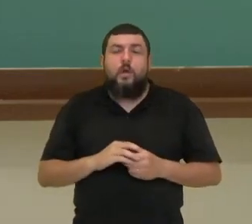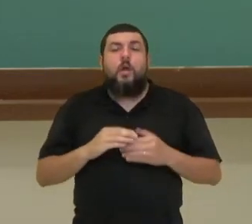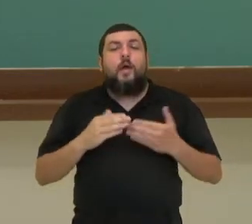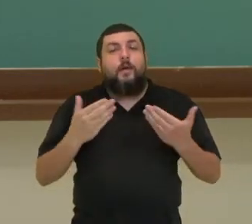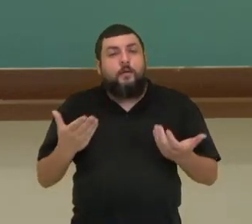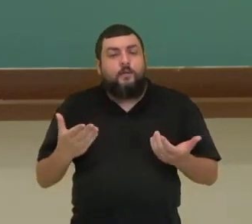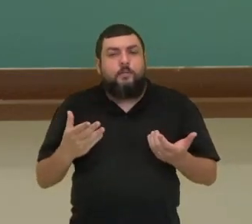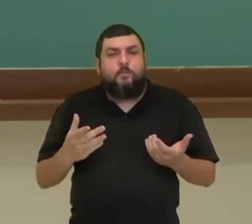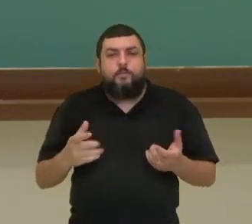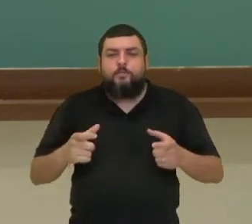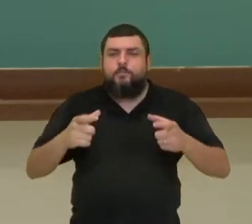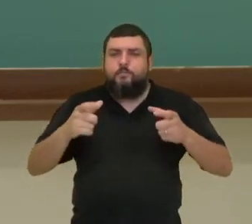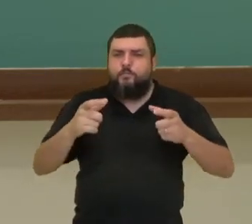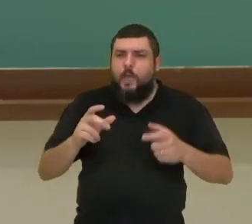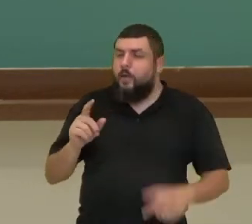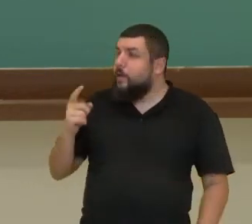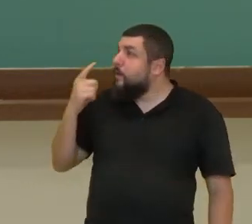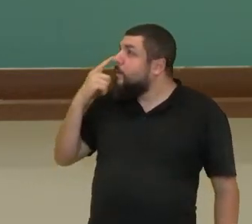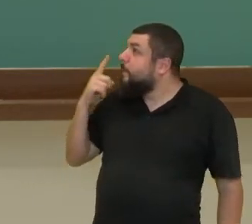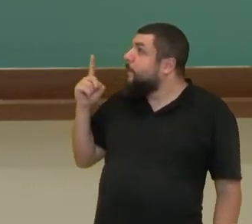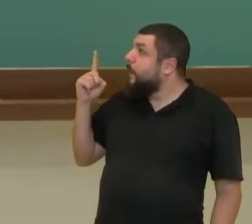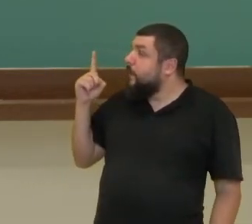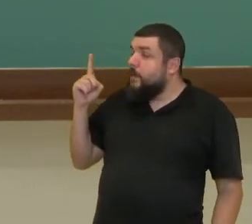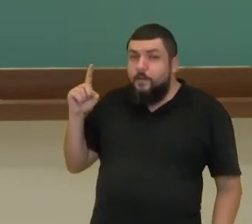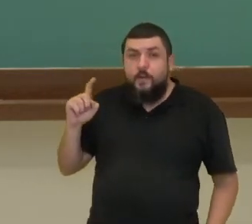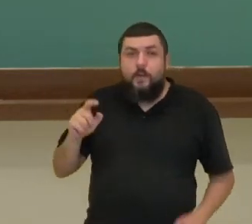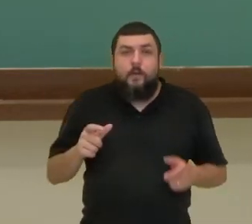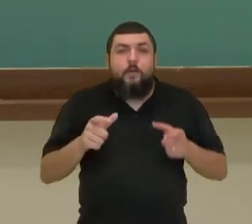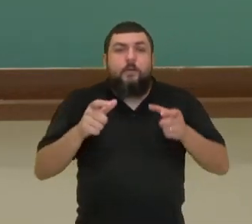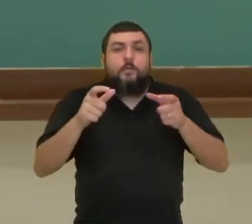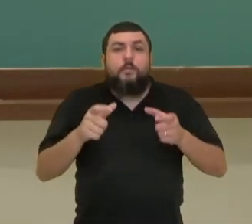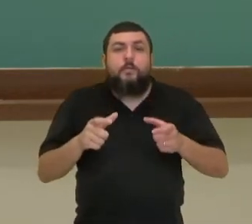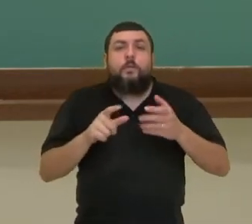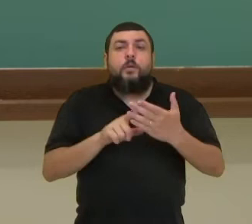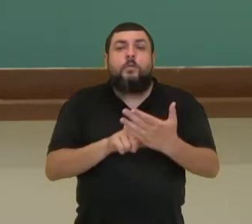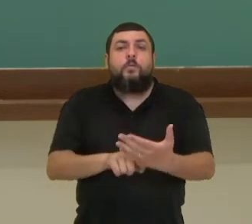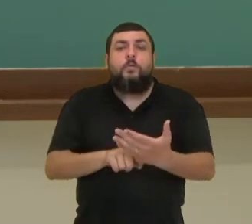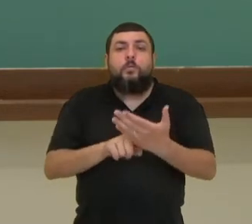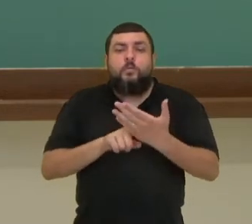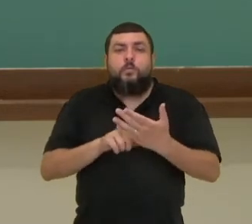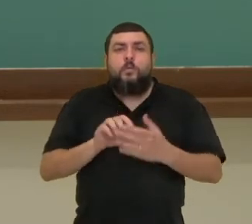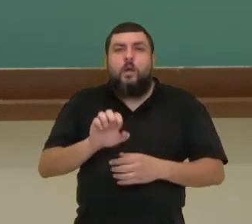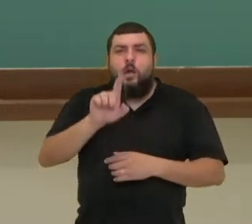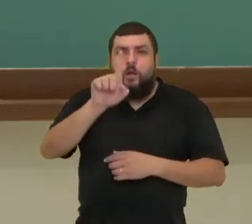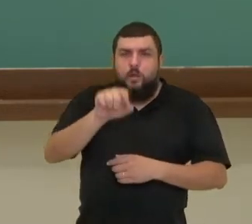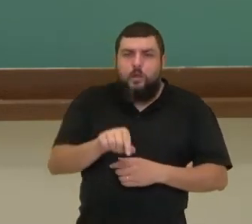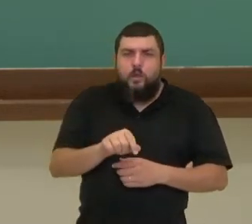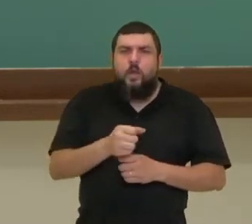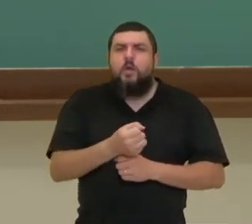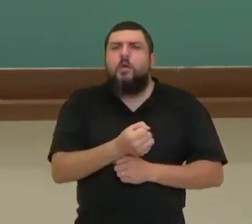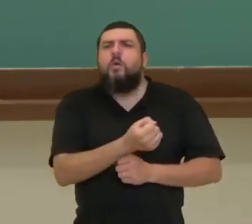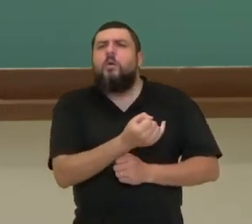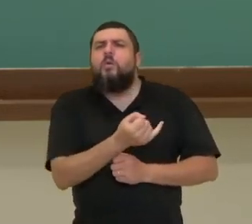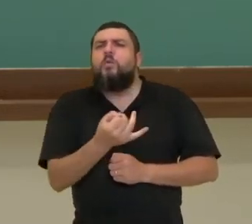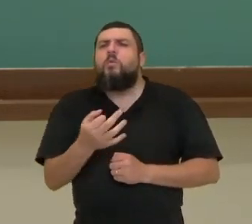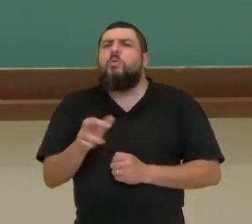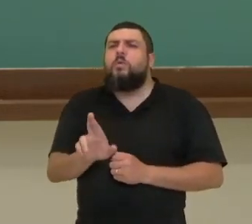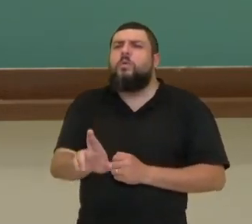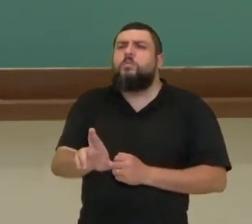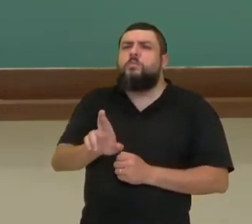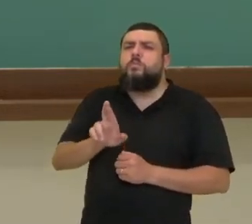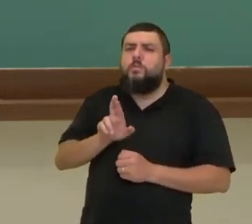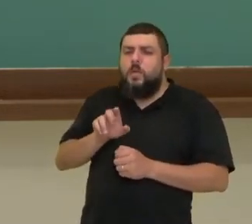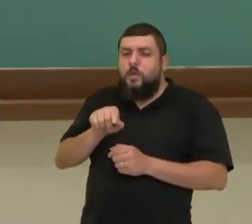espaço amostral ele pode ser definido como um conjunto total de respostas que um